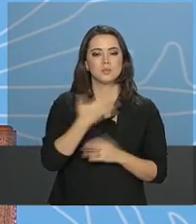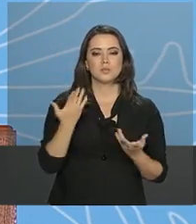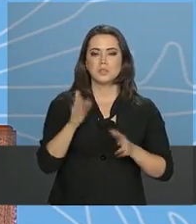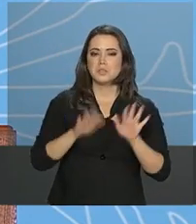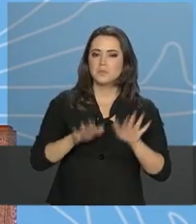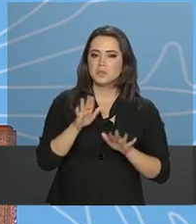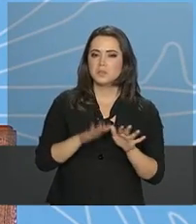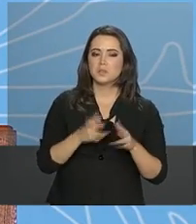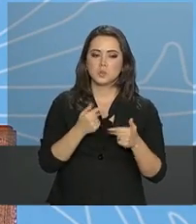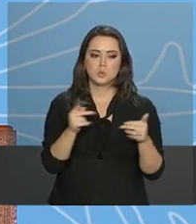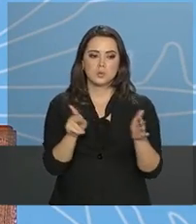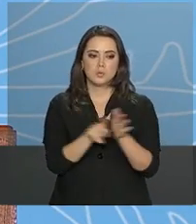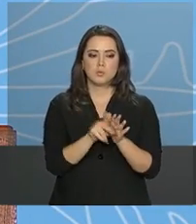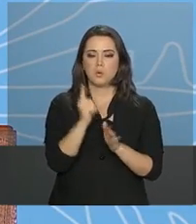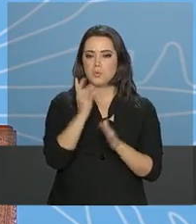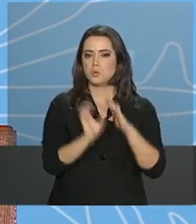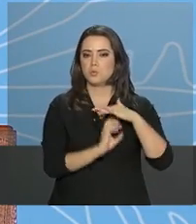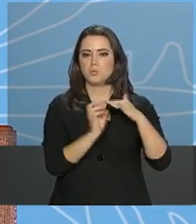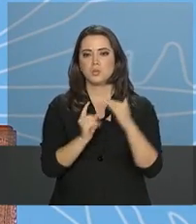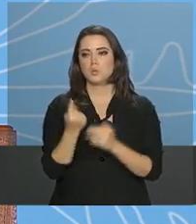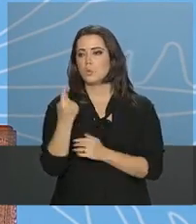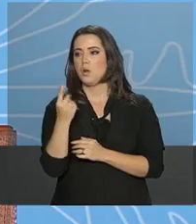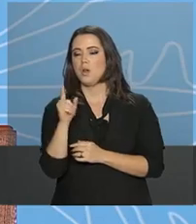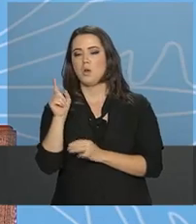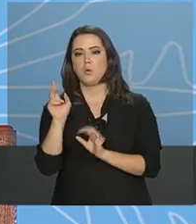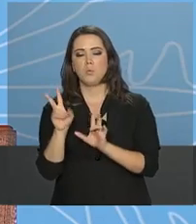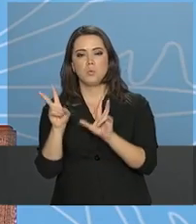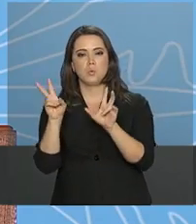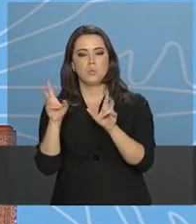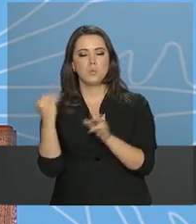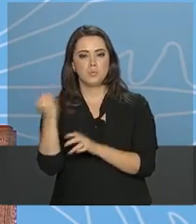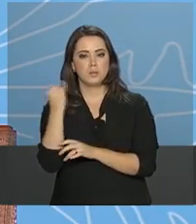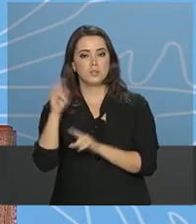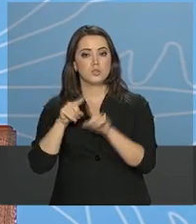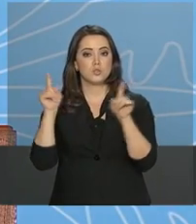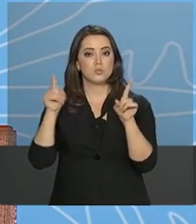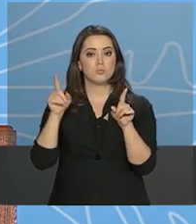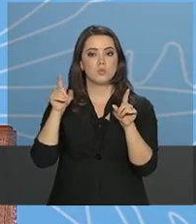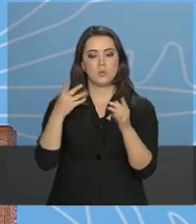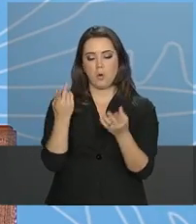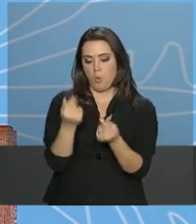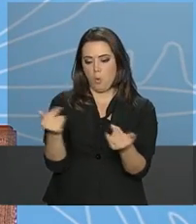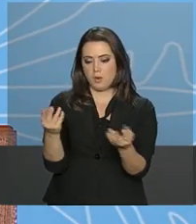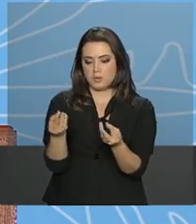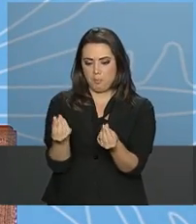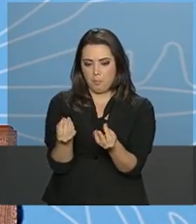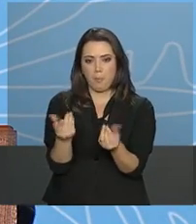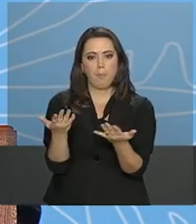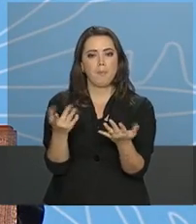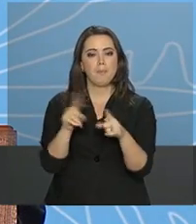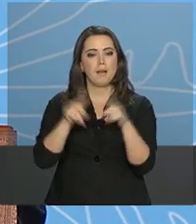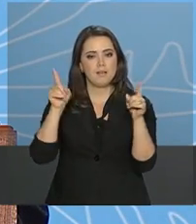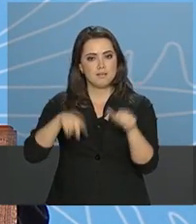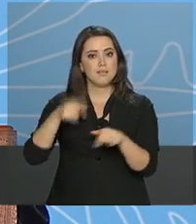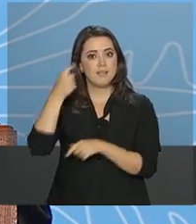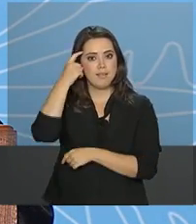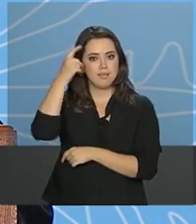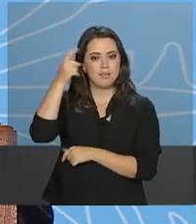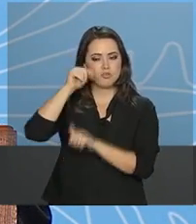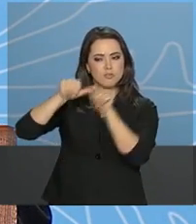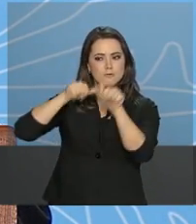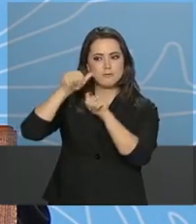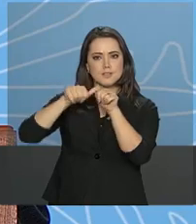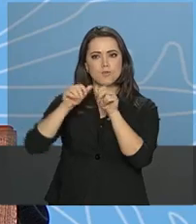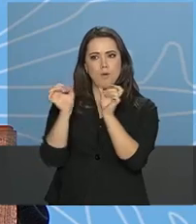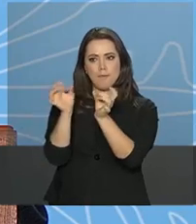o produto de uma empresa não é a matéria, mas é a inteligência e a criatividade. De nossa parte, está se